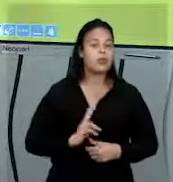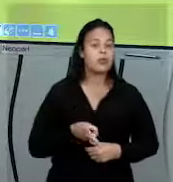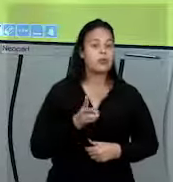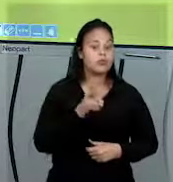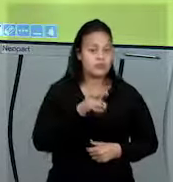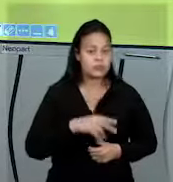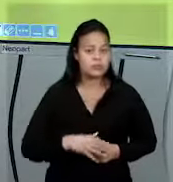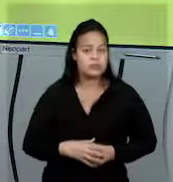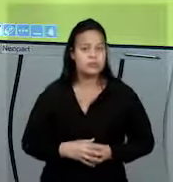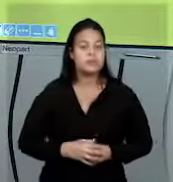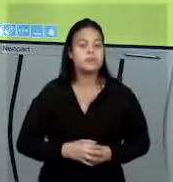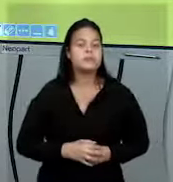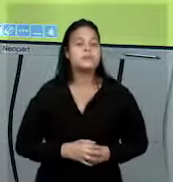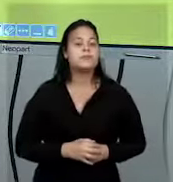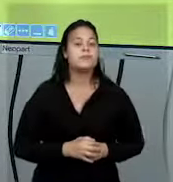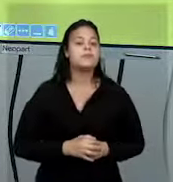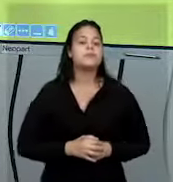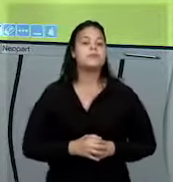Continuando,